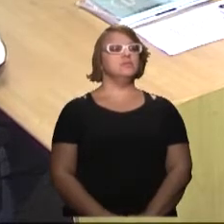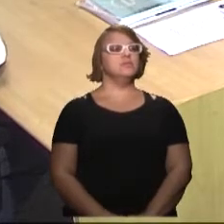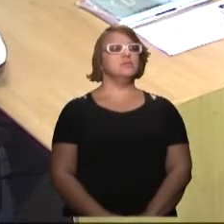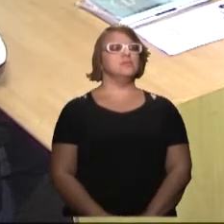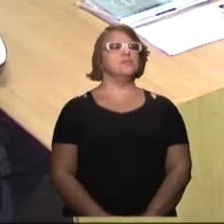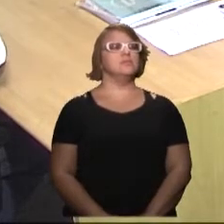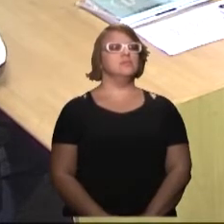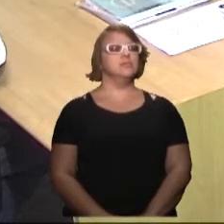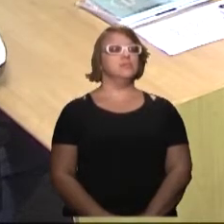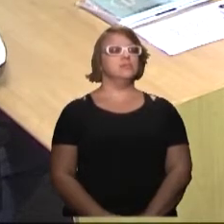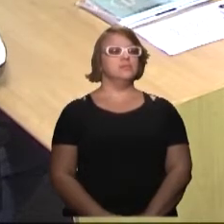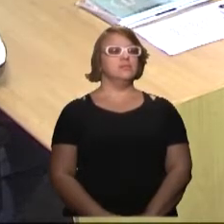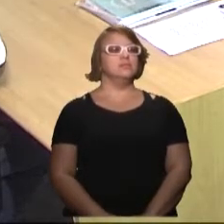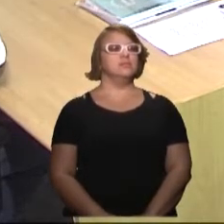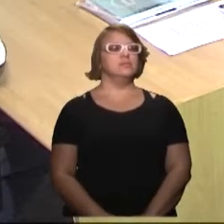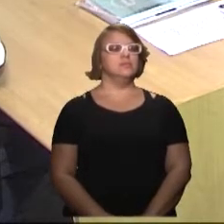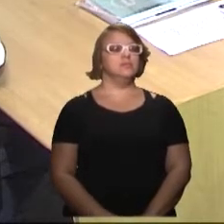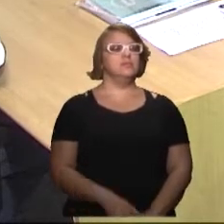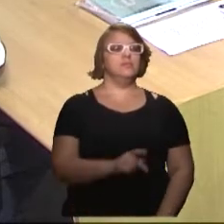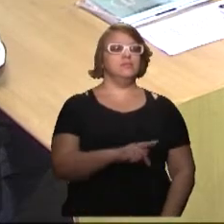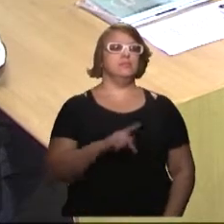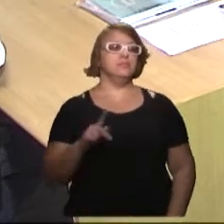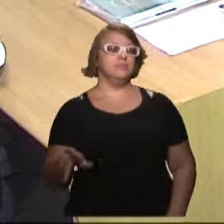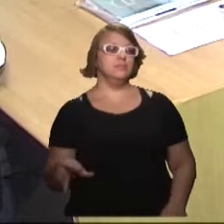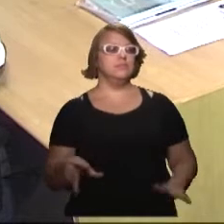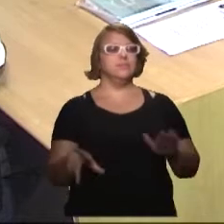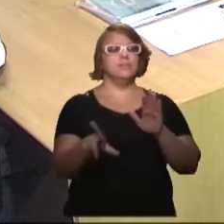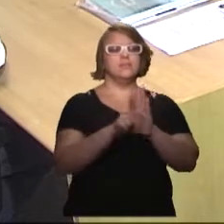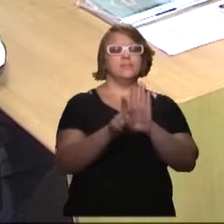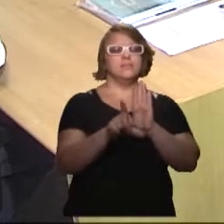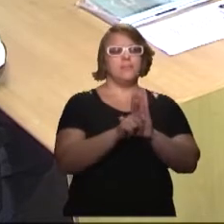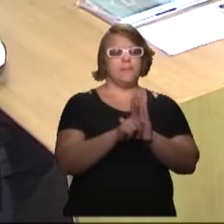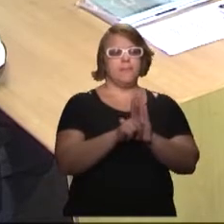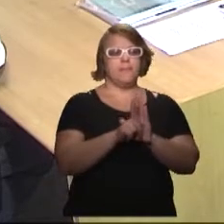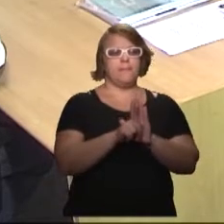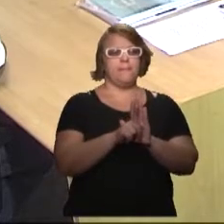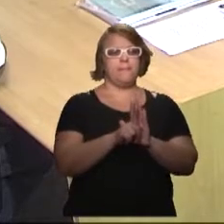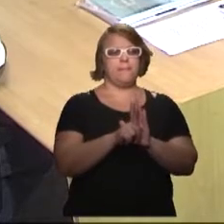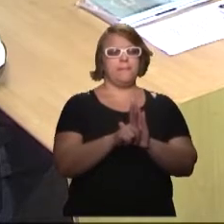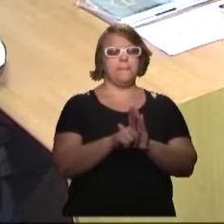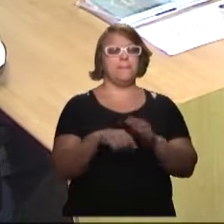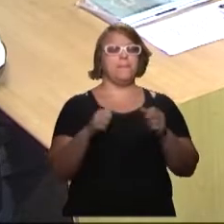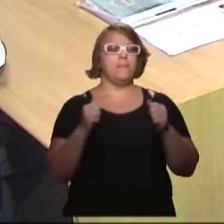sabendo que existe uma lei que o poder público pode isentar,